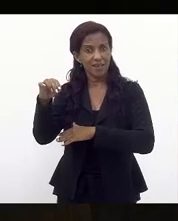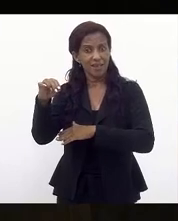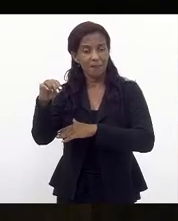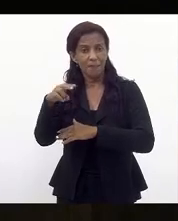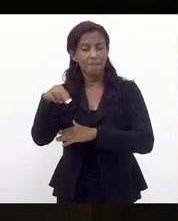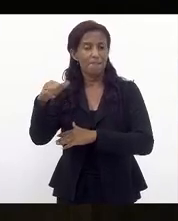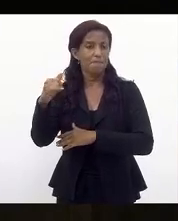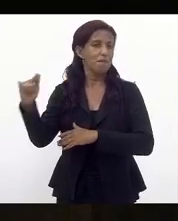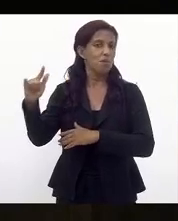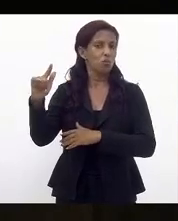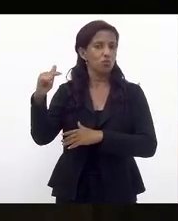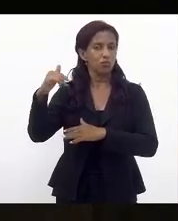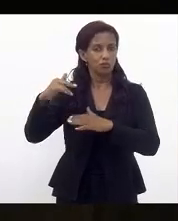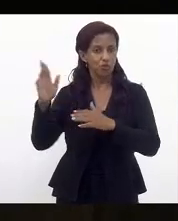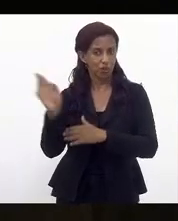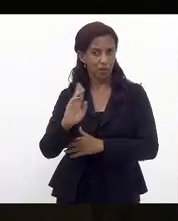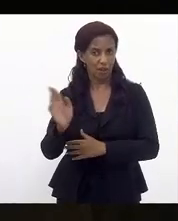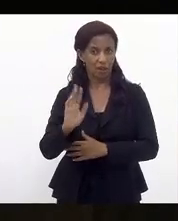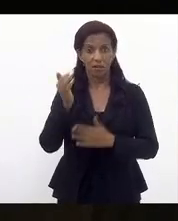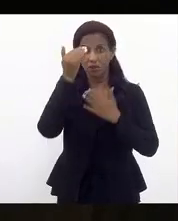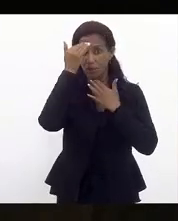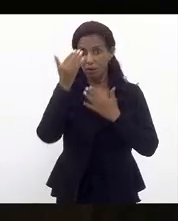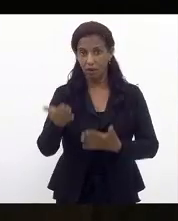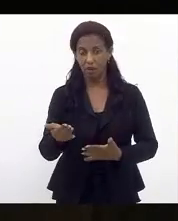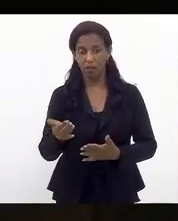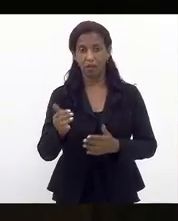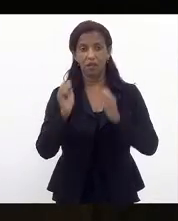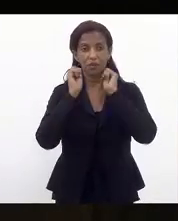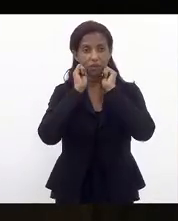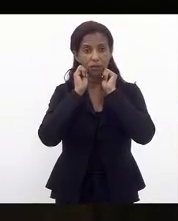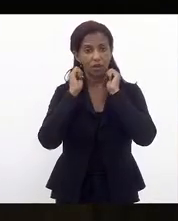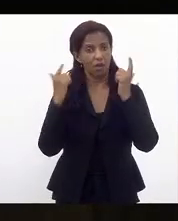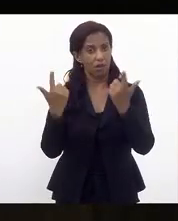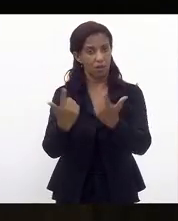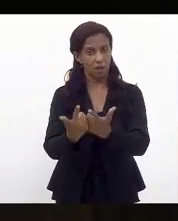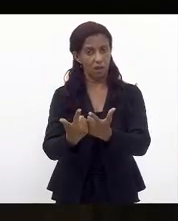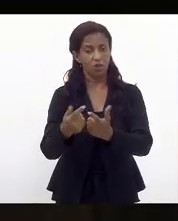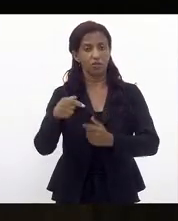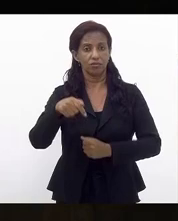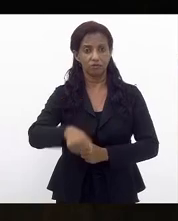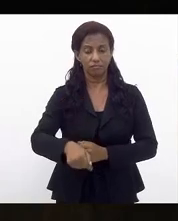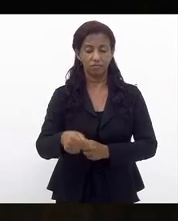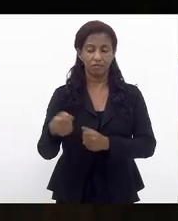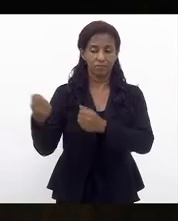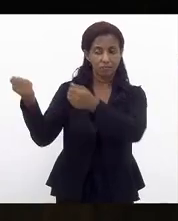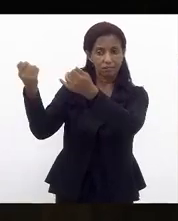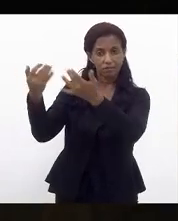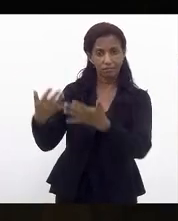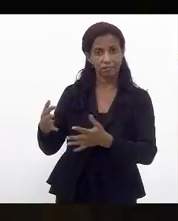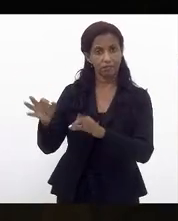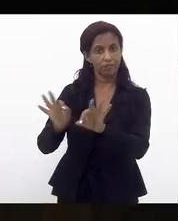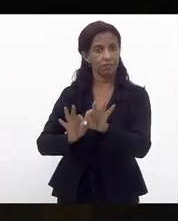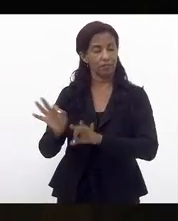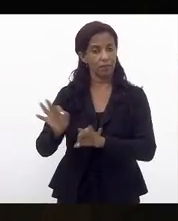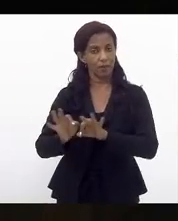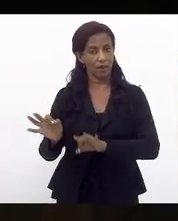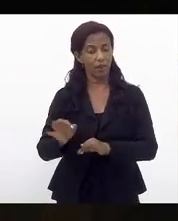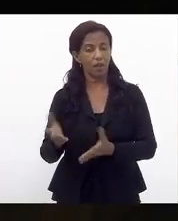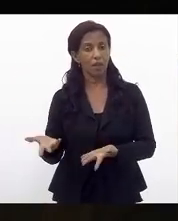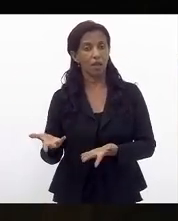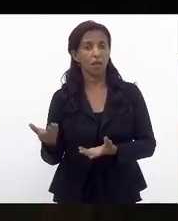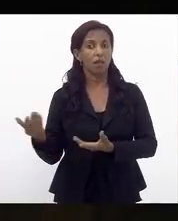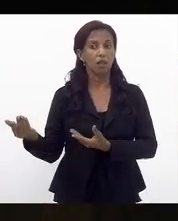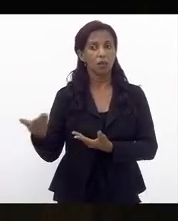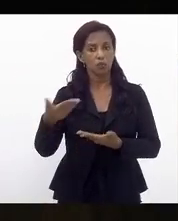2021 como bastão agradeço a Assembleia de ter colocado dessa forma e não só a